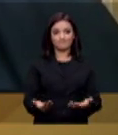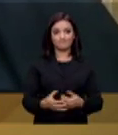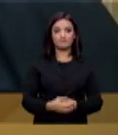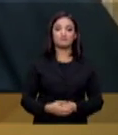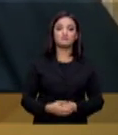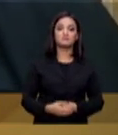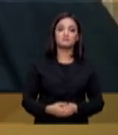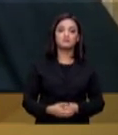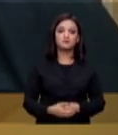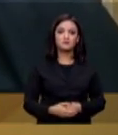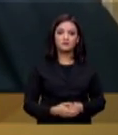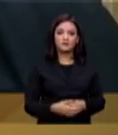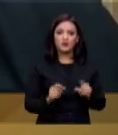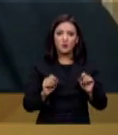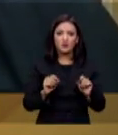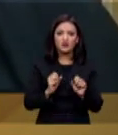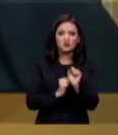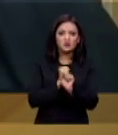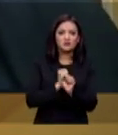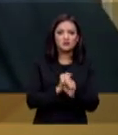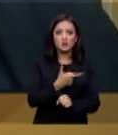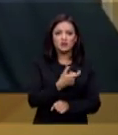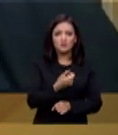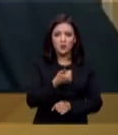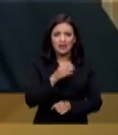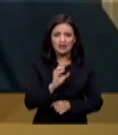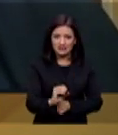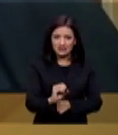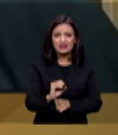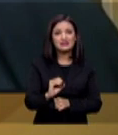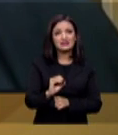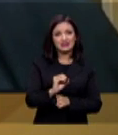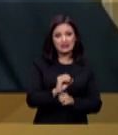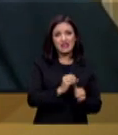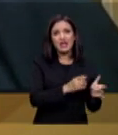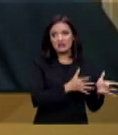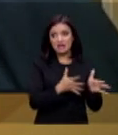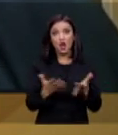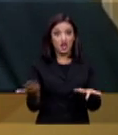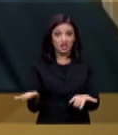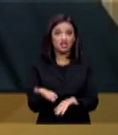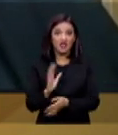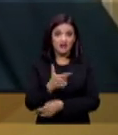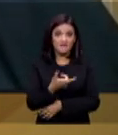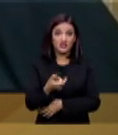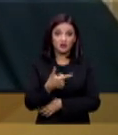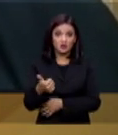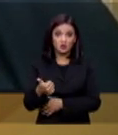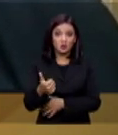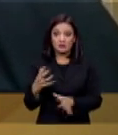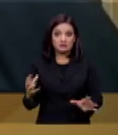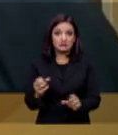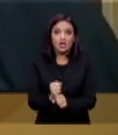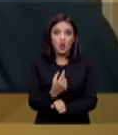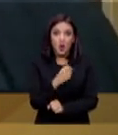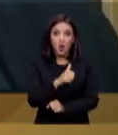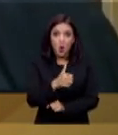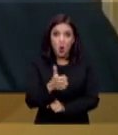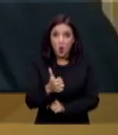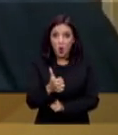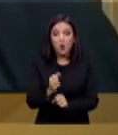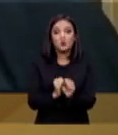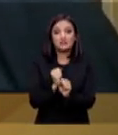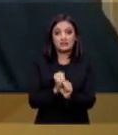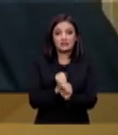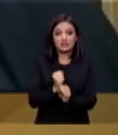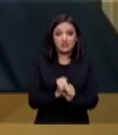é que desde 2010, estamos em 2021, ou seja, já se passam 11 anos, e